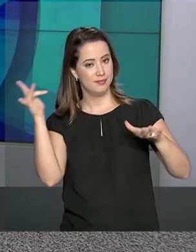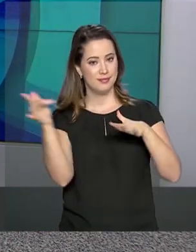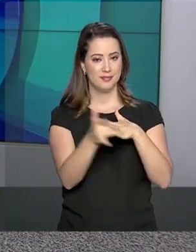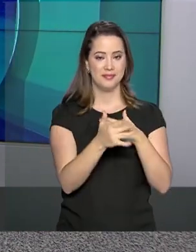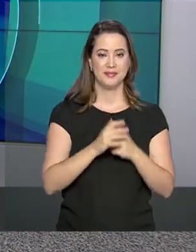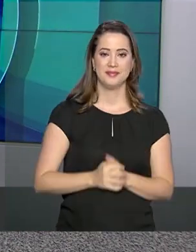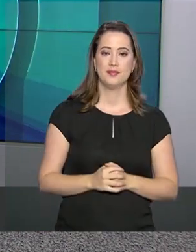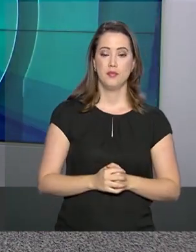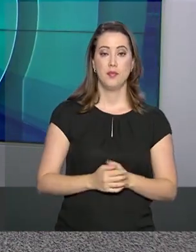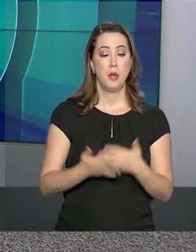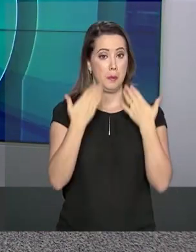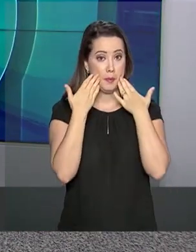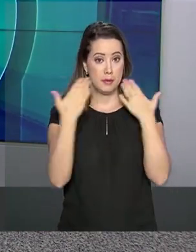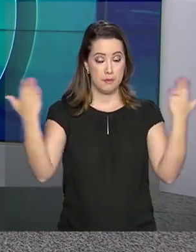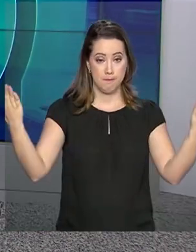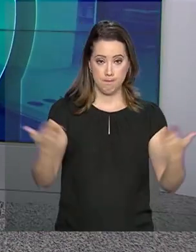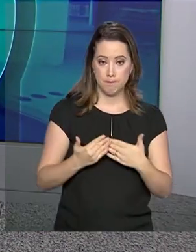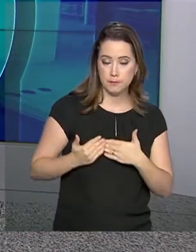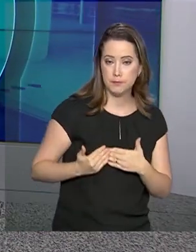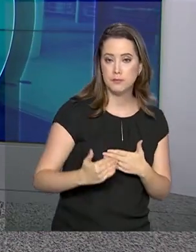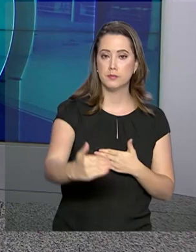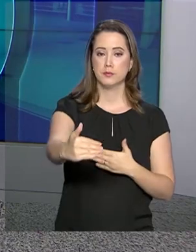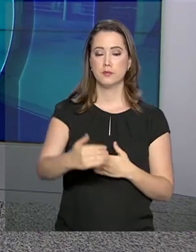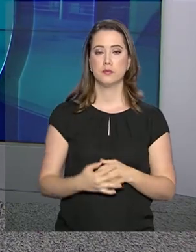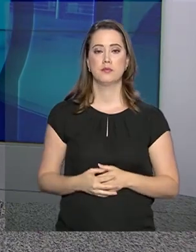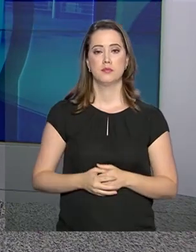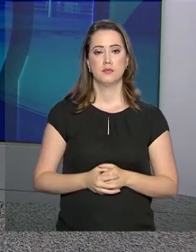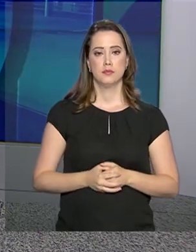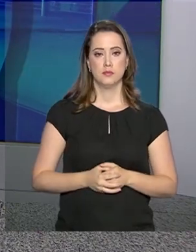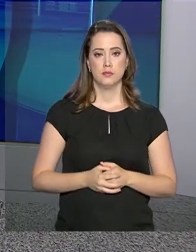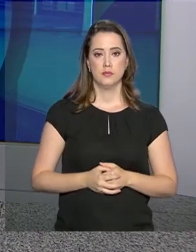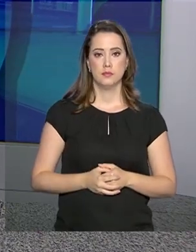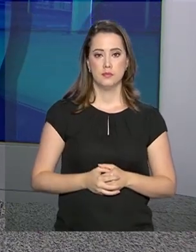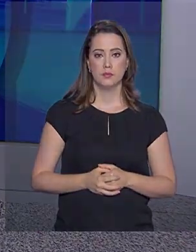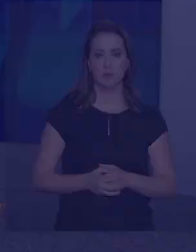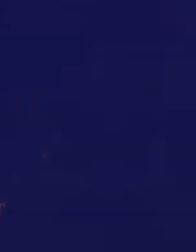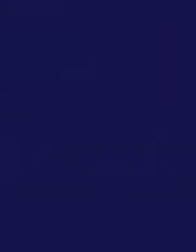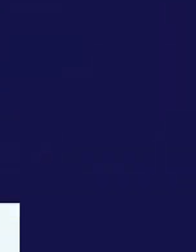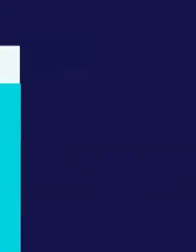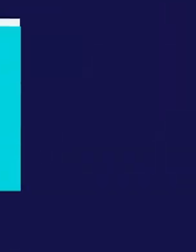nas redes sociais. O repórter NBR começa agora.